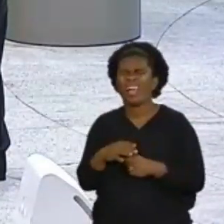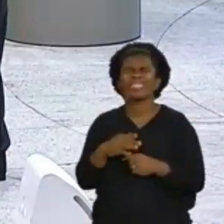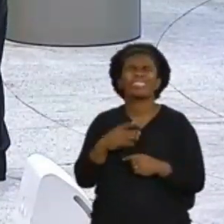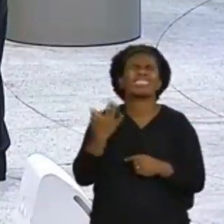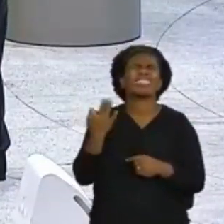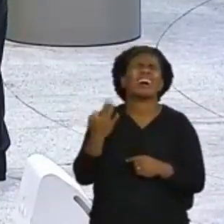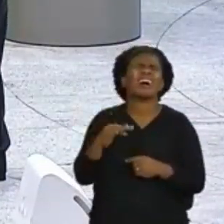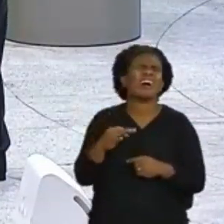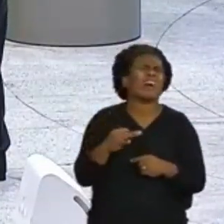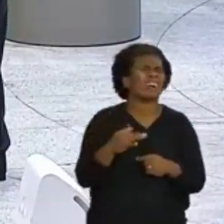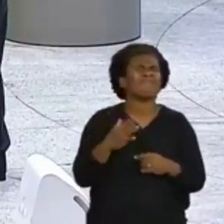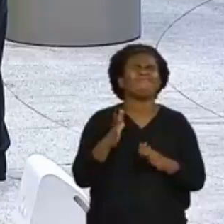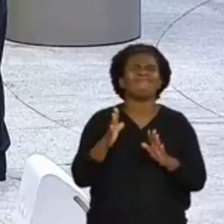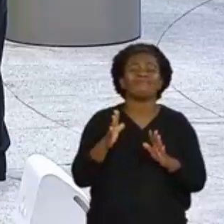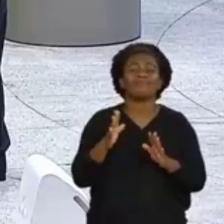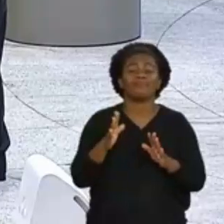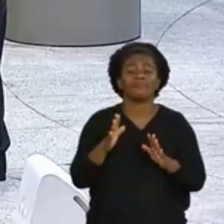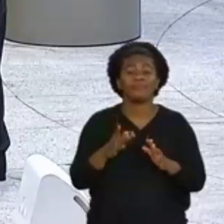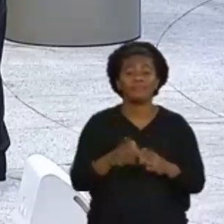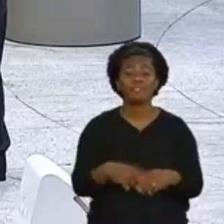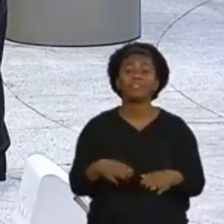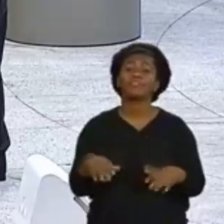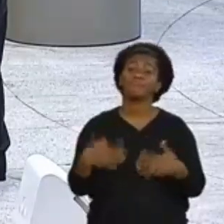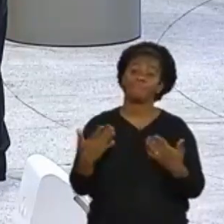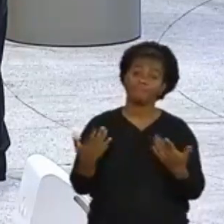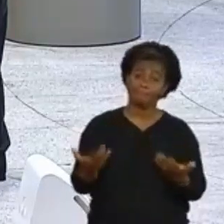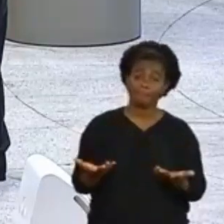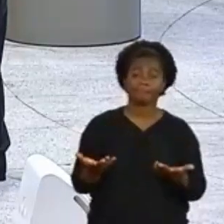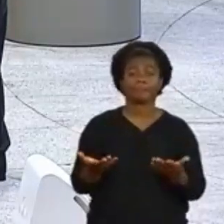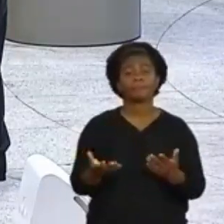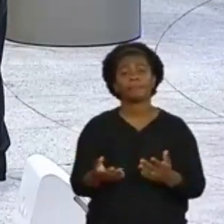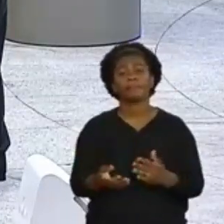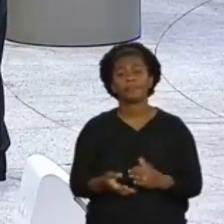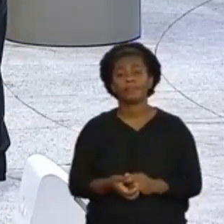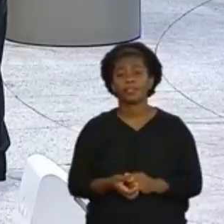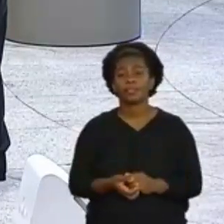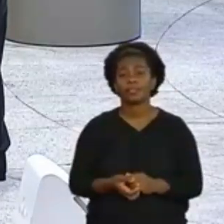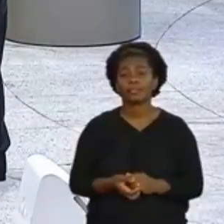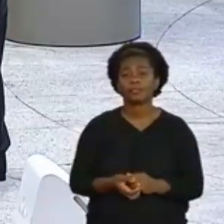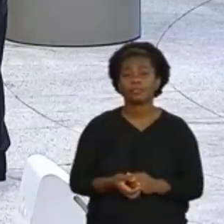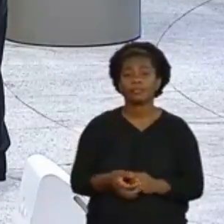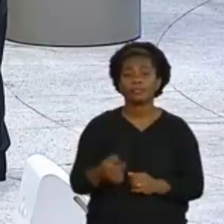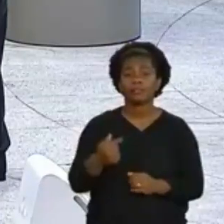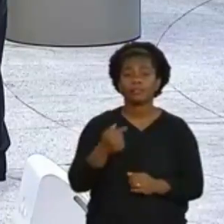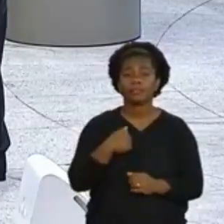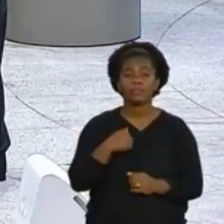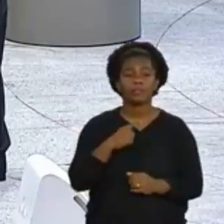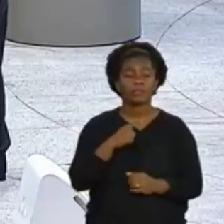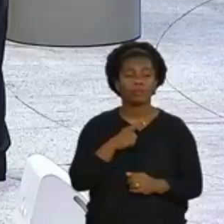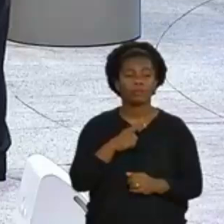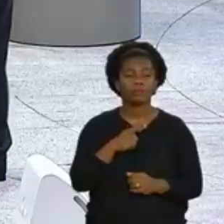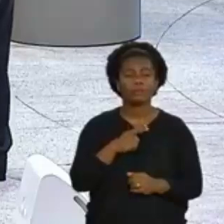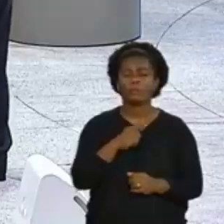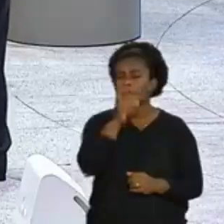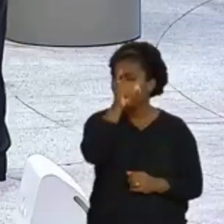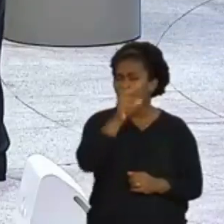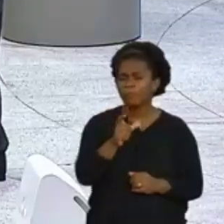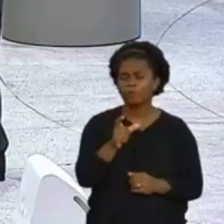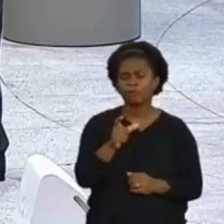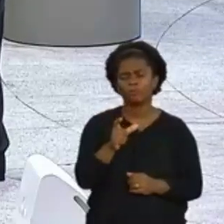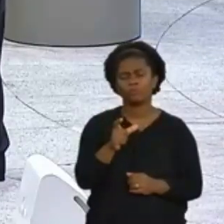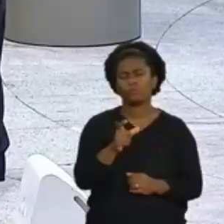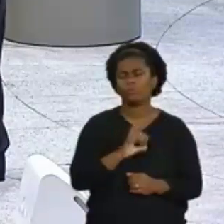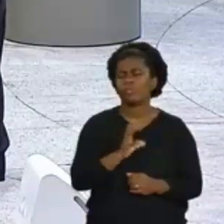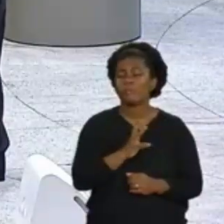doía muito, muito mesmo. E aí eu tenho uma pessoa muito querida da minha família